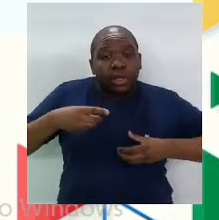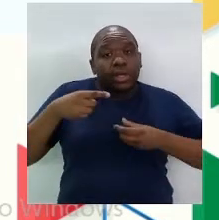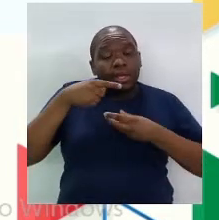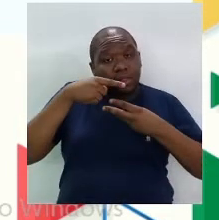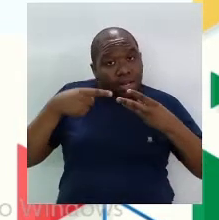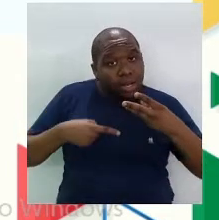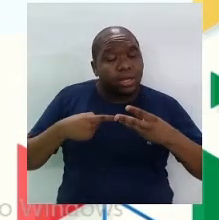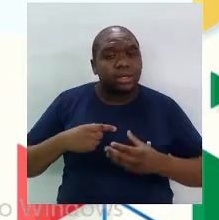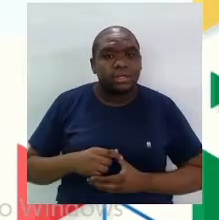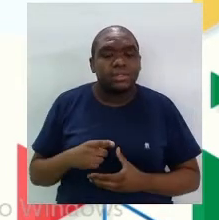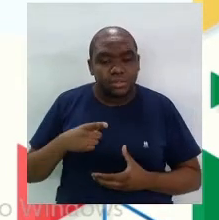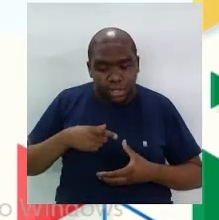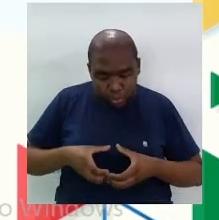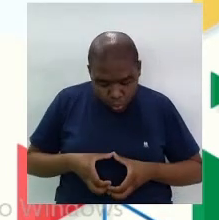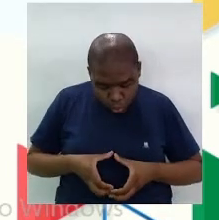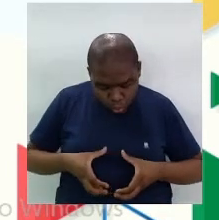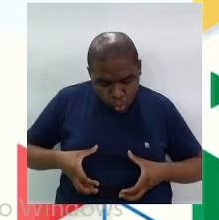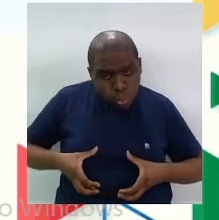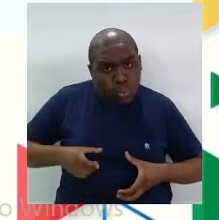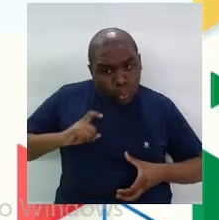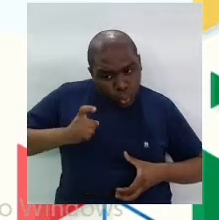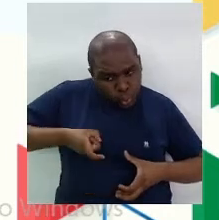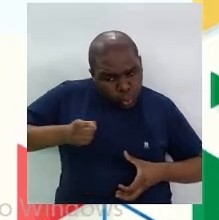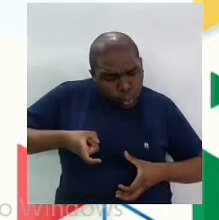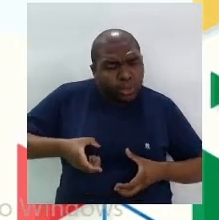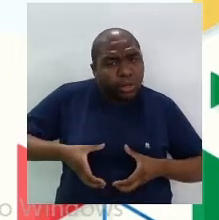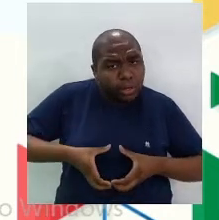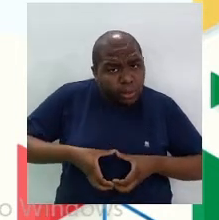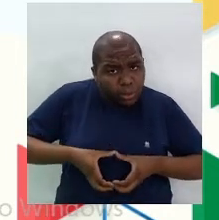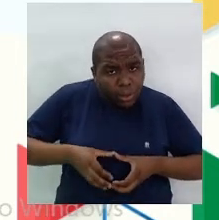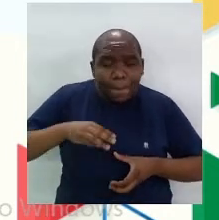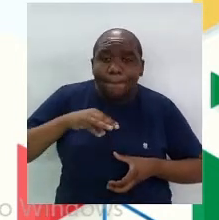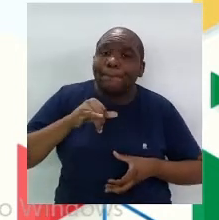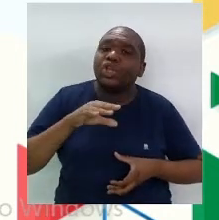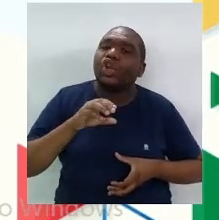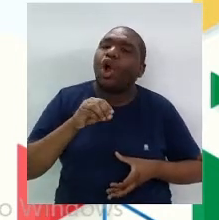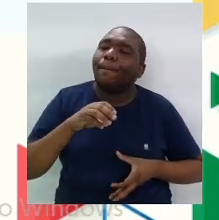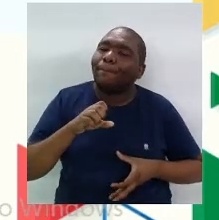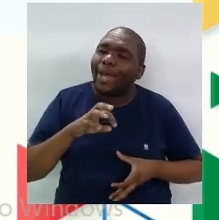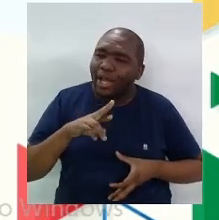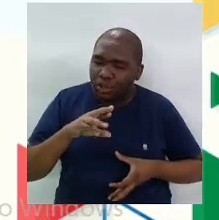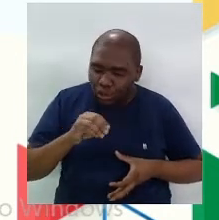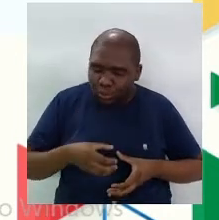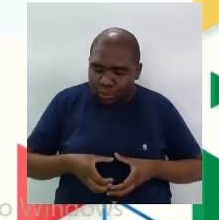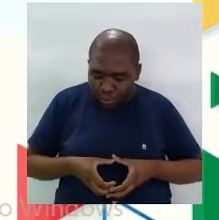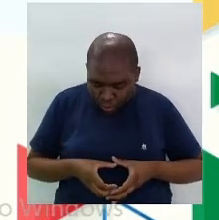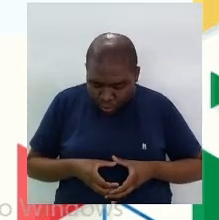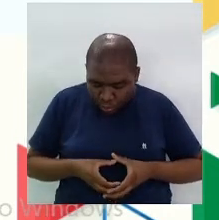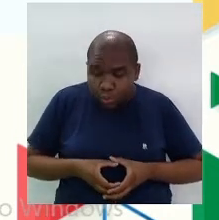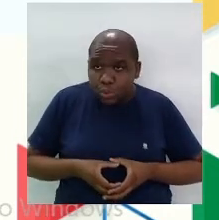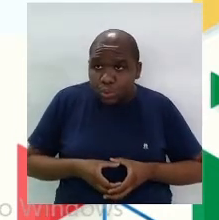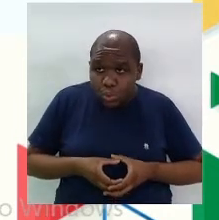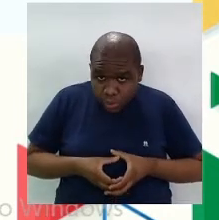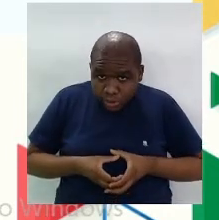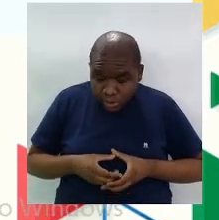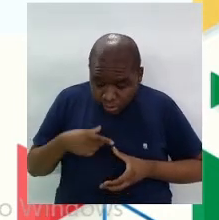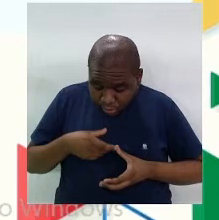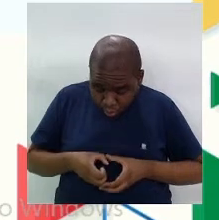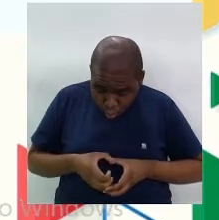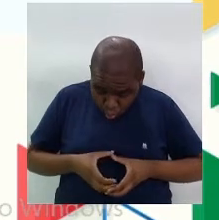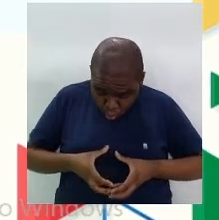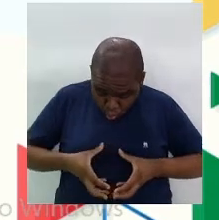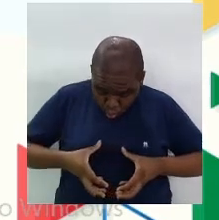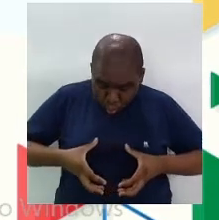3 camadas. A camada mais espessa é chamada de miométrio e a camada por